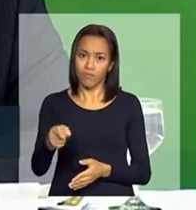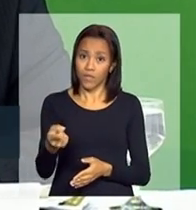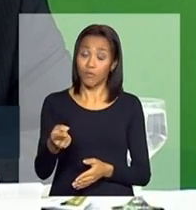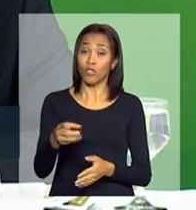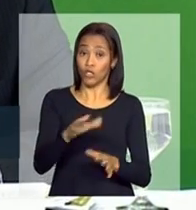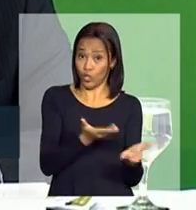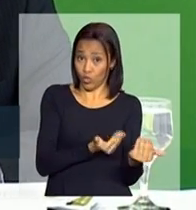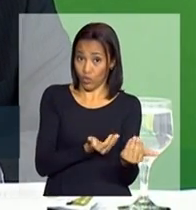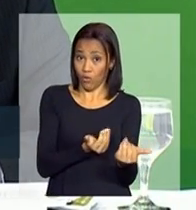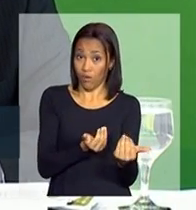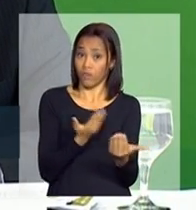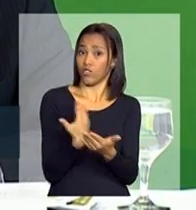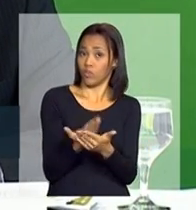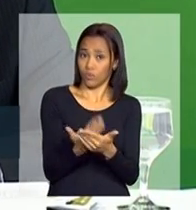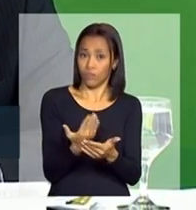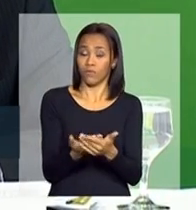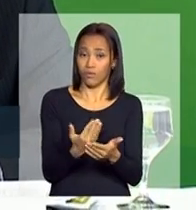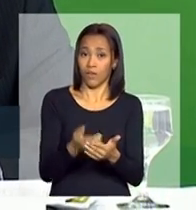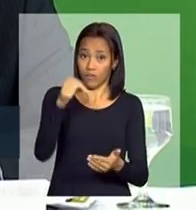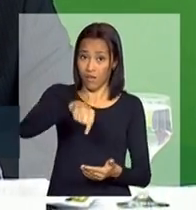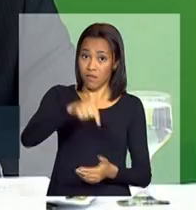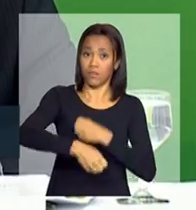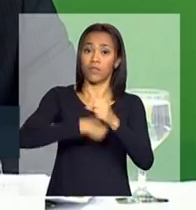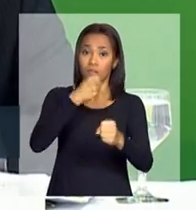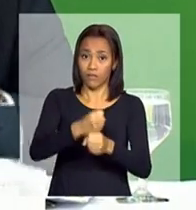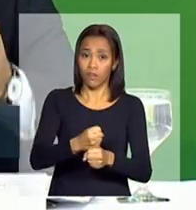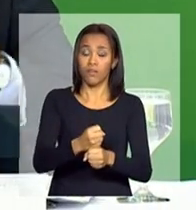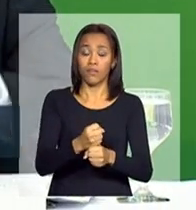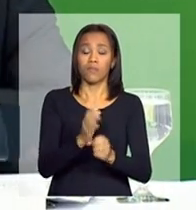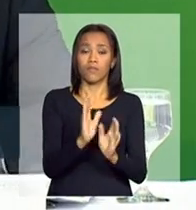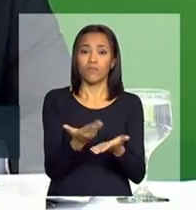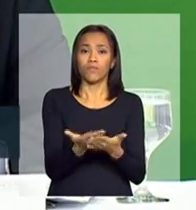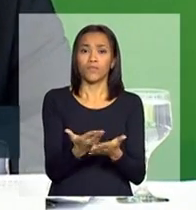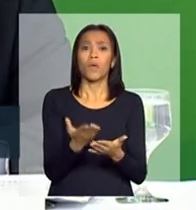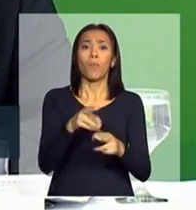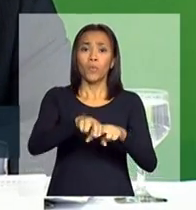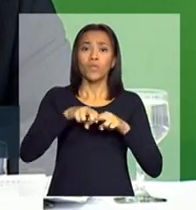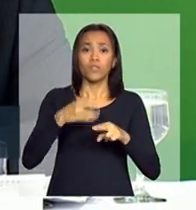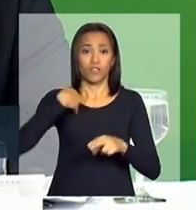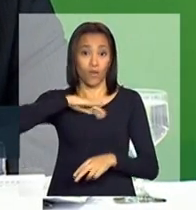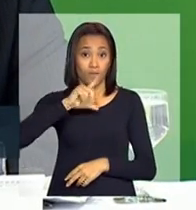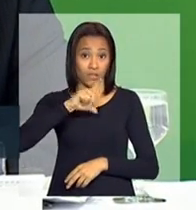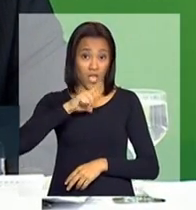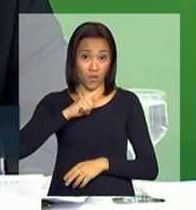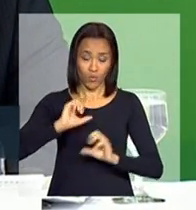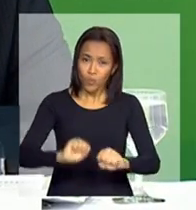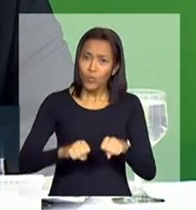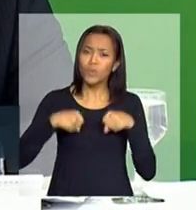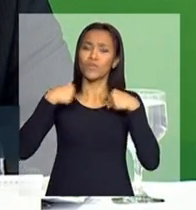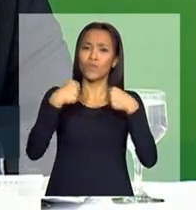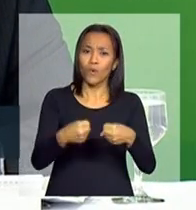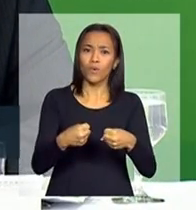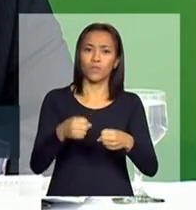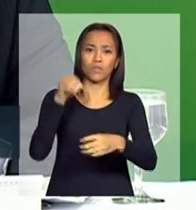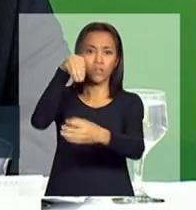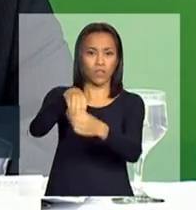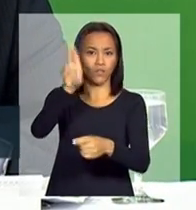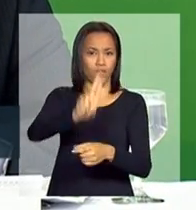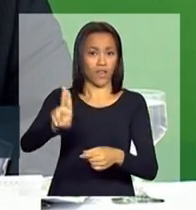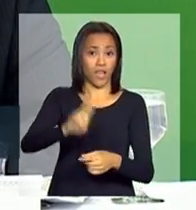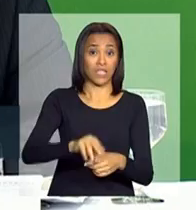trabalhadores que fizeram curso do Pronatec esse ano passado é por isso que nós temos um esforço imenso no ensino superior